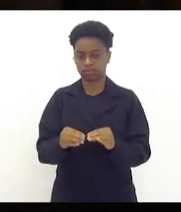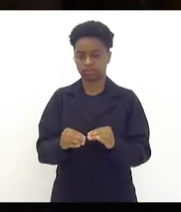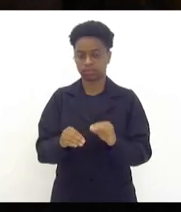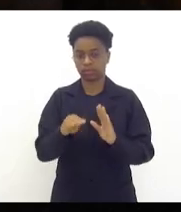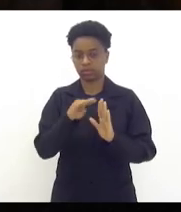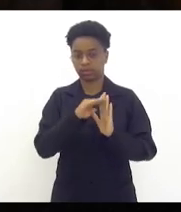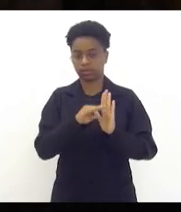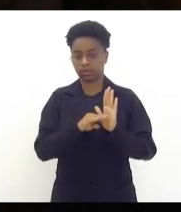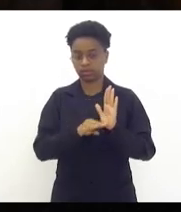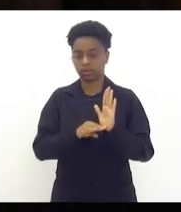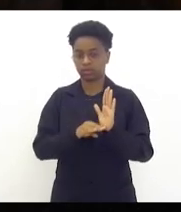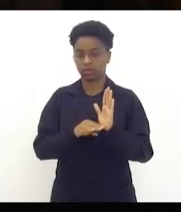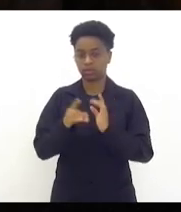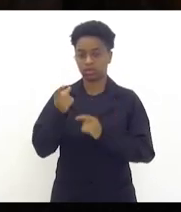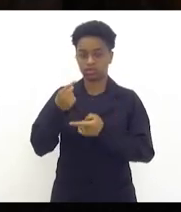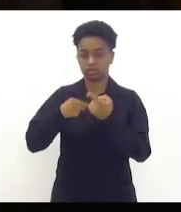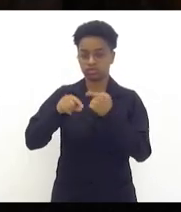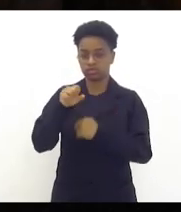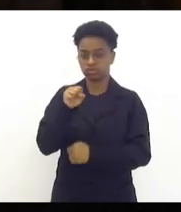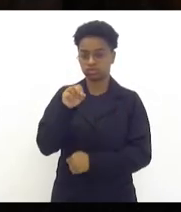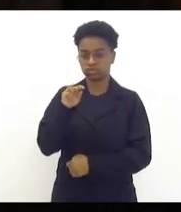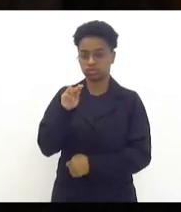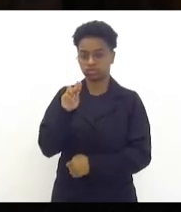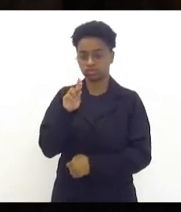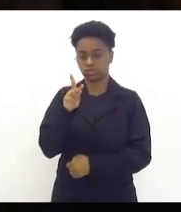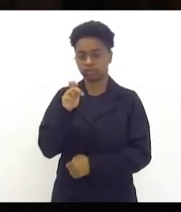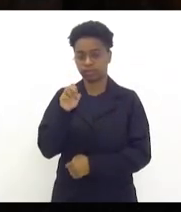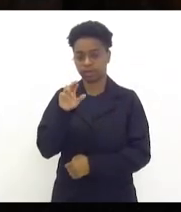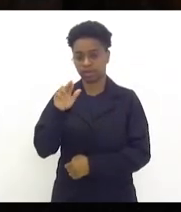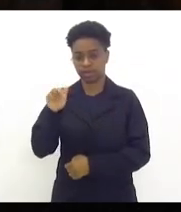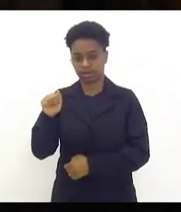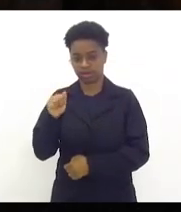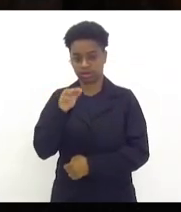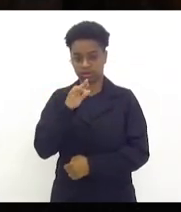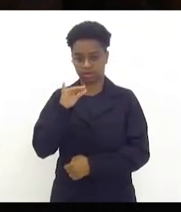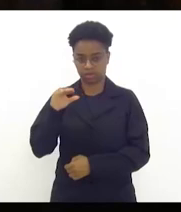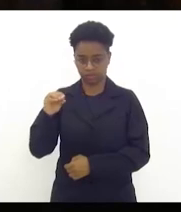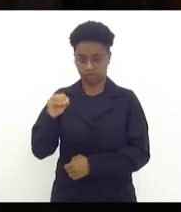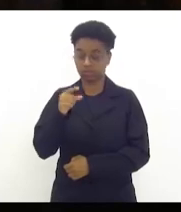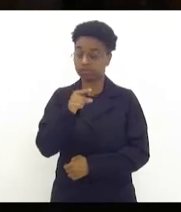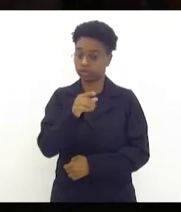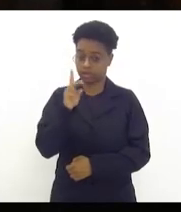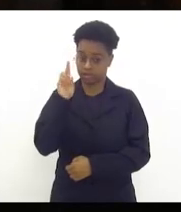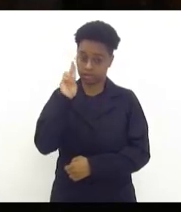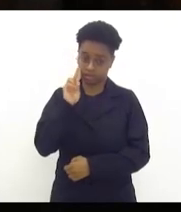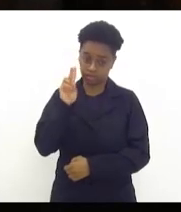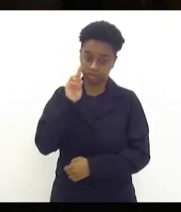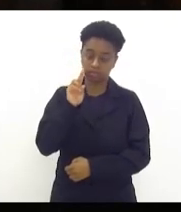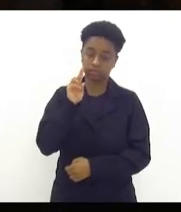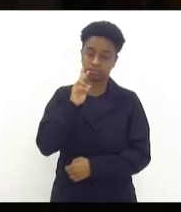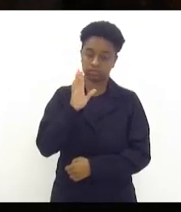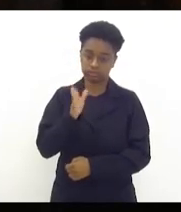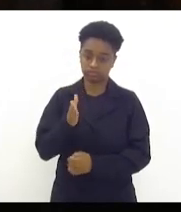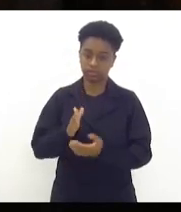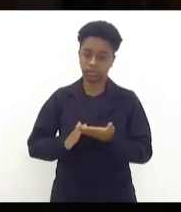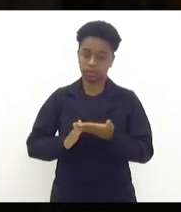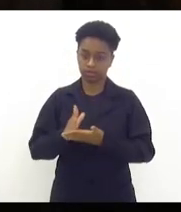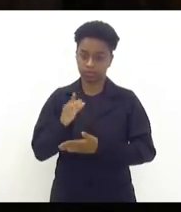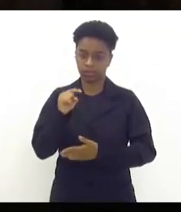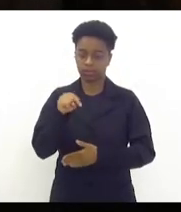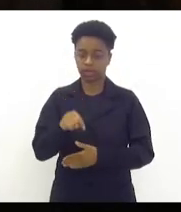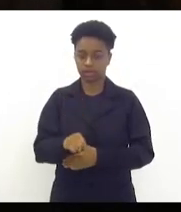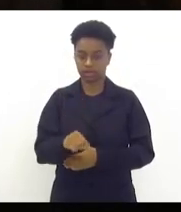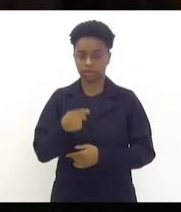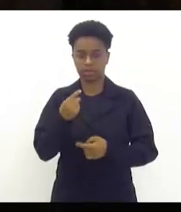programa Supera Rio. Vossa Excelência lembra que foi aprovada aqui e